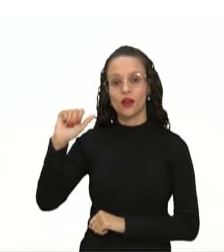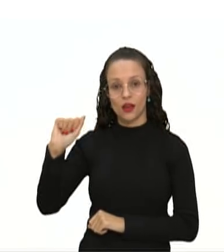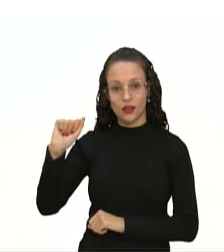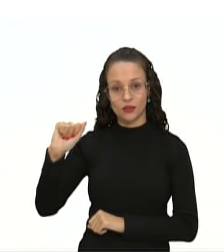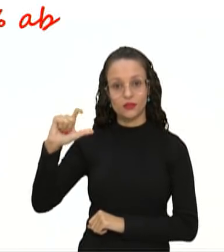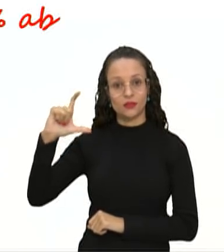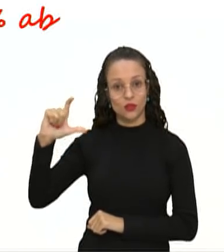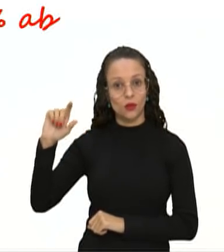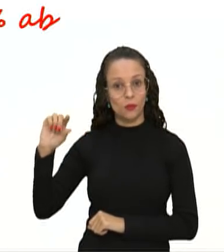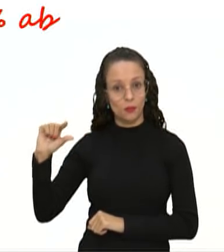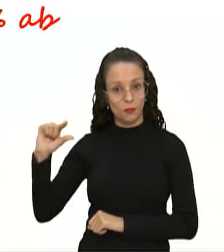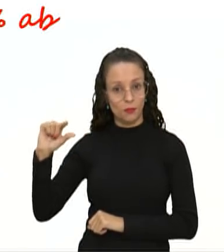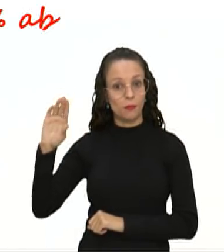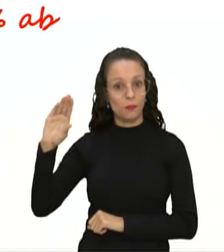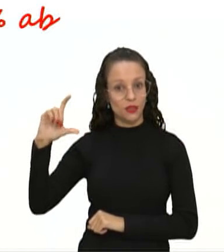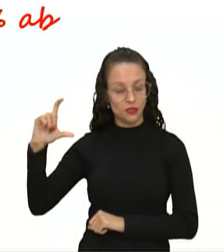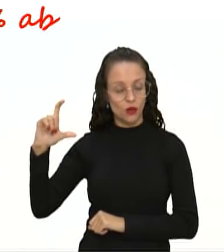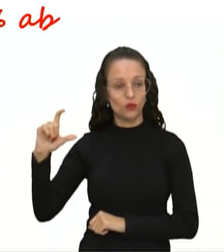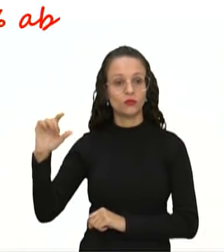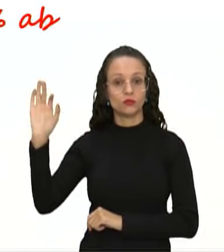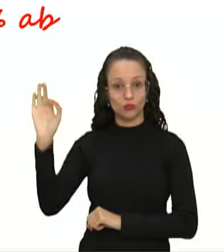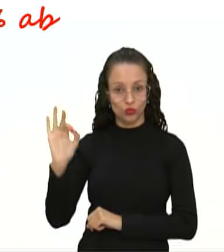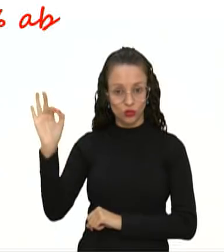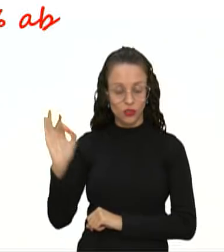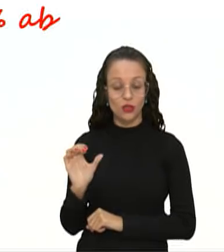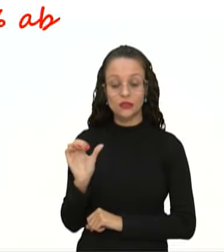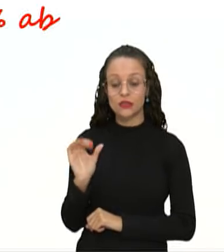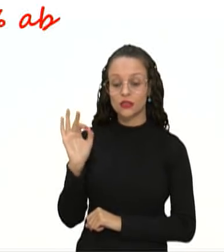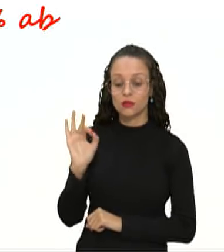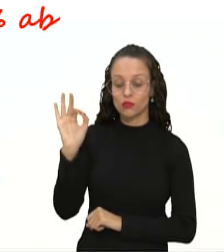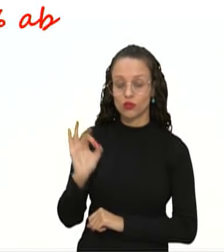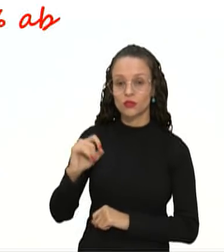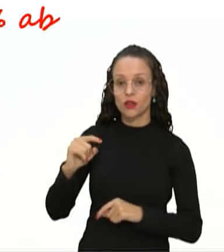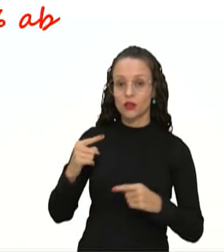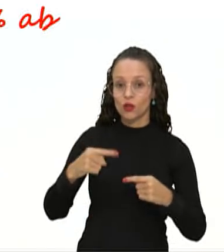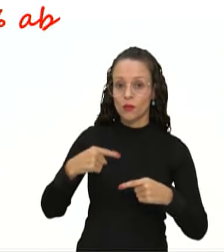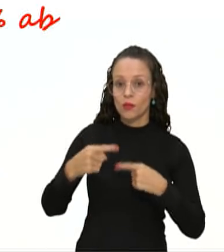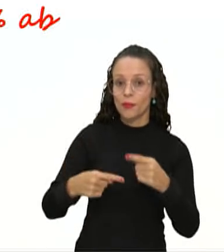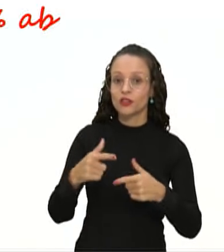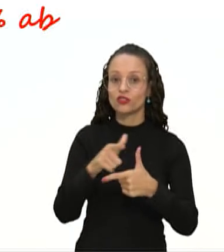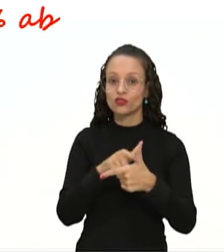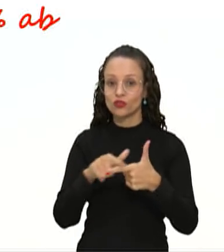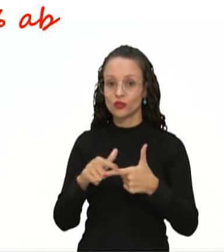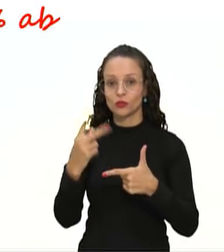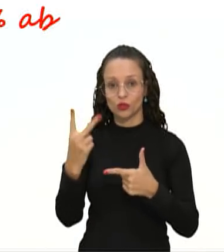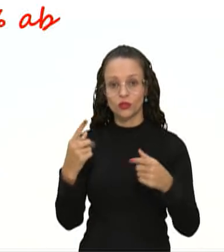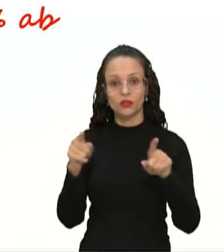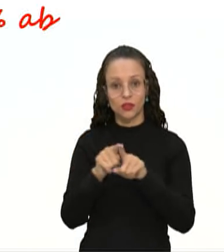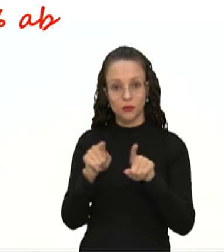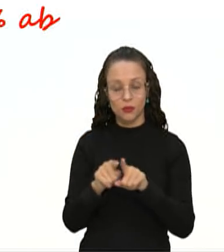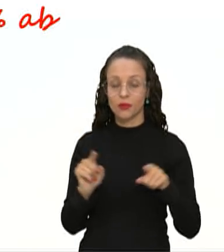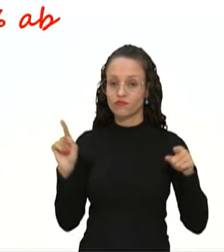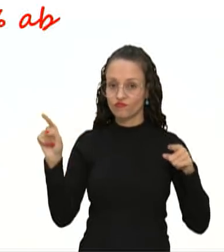azinho-bezão. O resto vai ser parental, os 60% que sobraram, que eu também divido por 2, porque eu tenho 2 tipos de